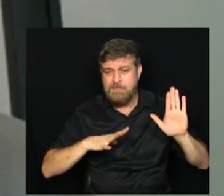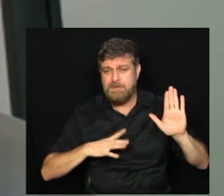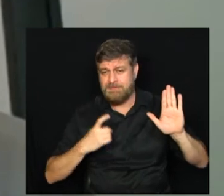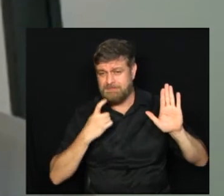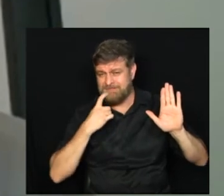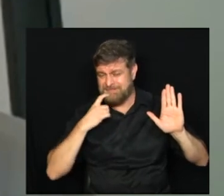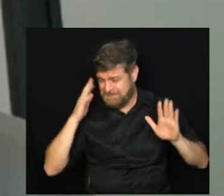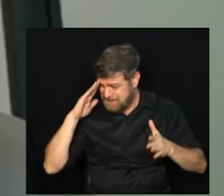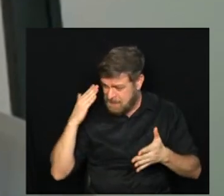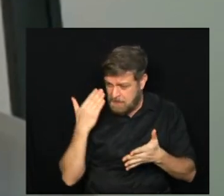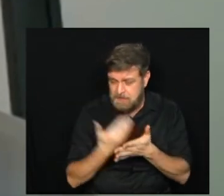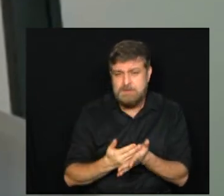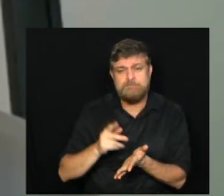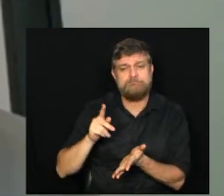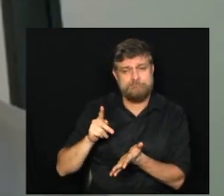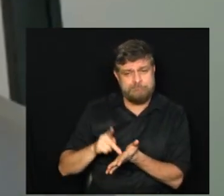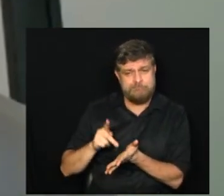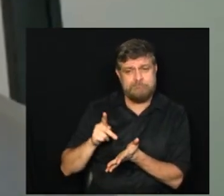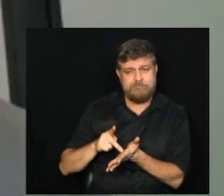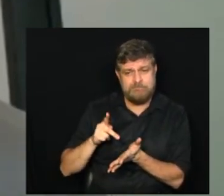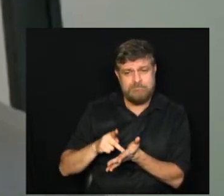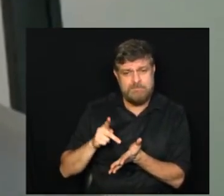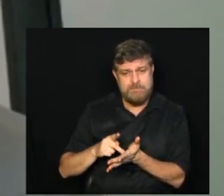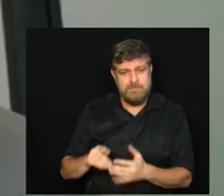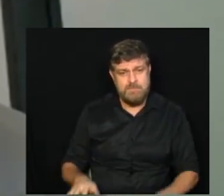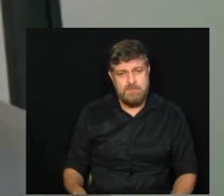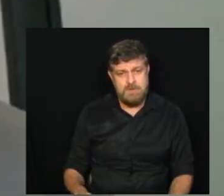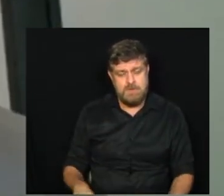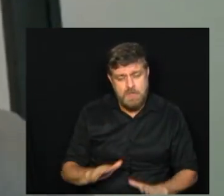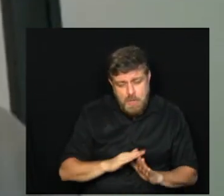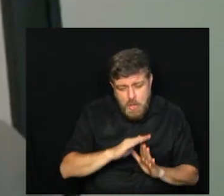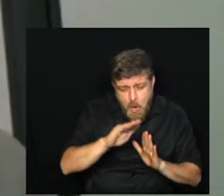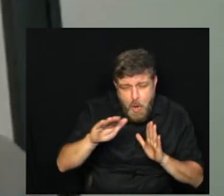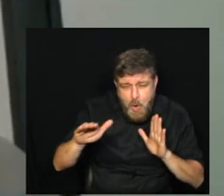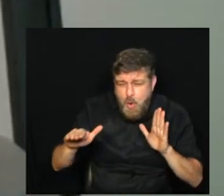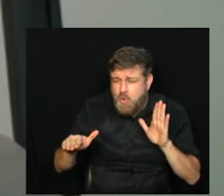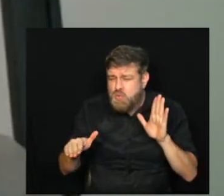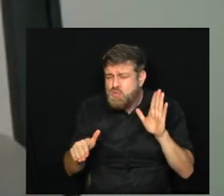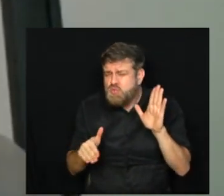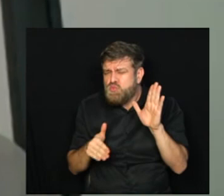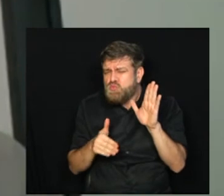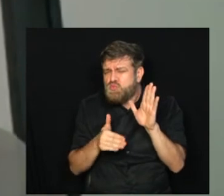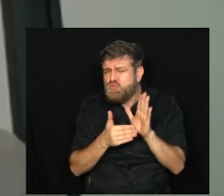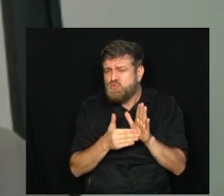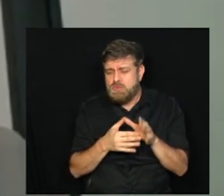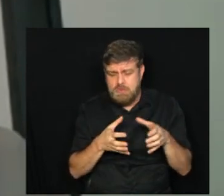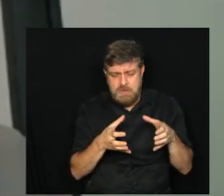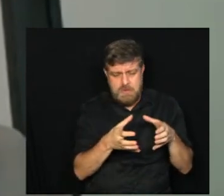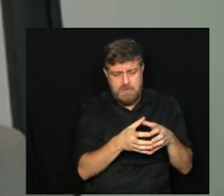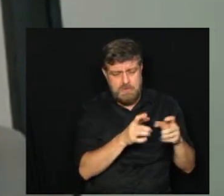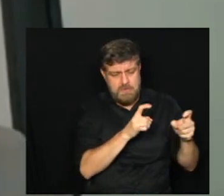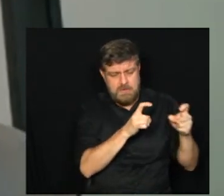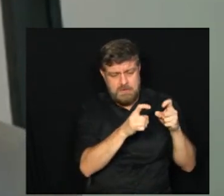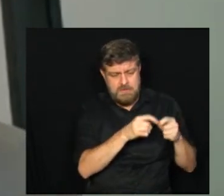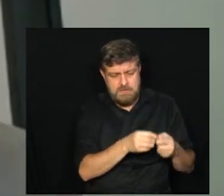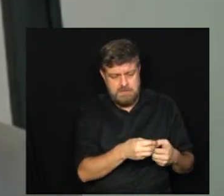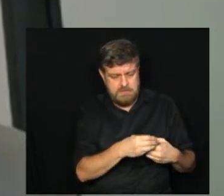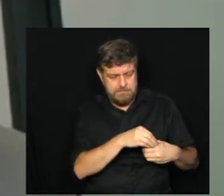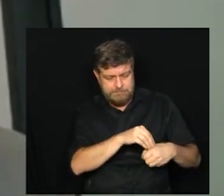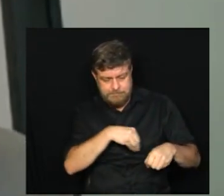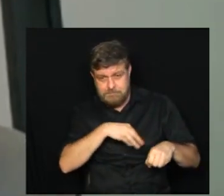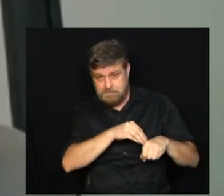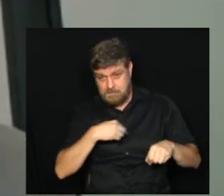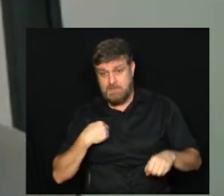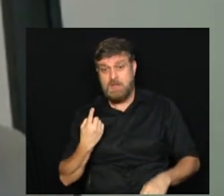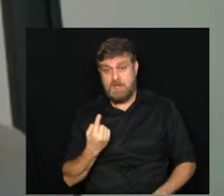que tudo que vier dessa comissão a gente vai levar em consideração nessa segunda fase